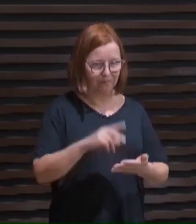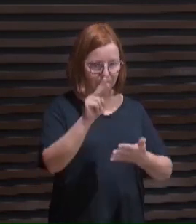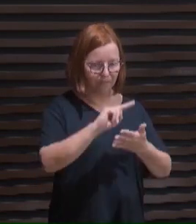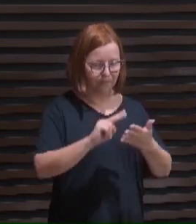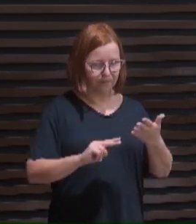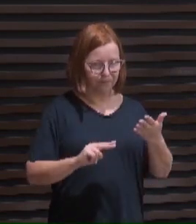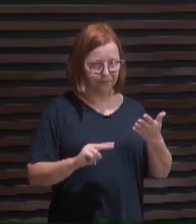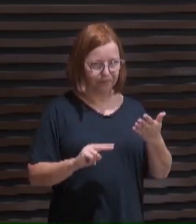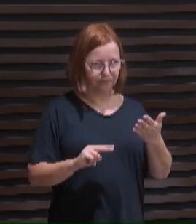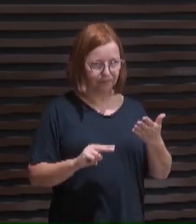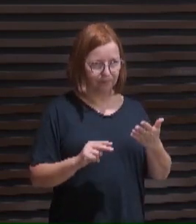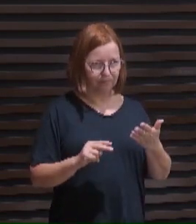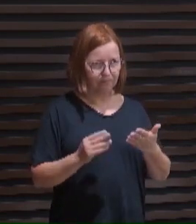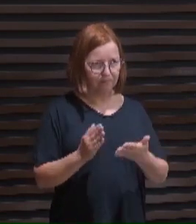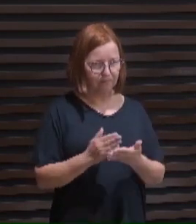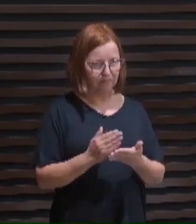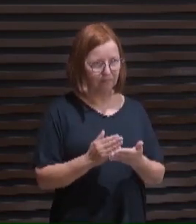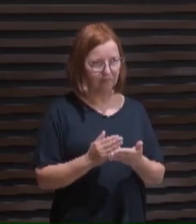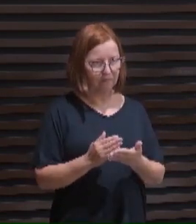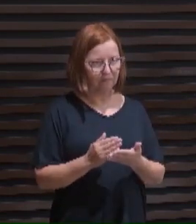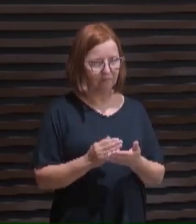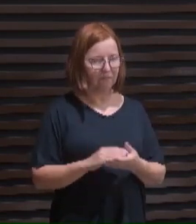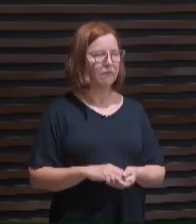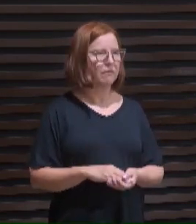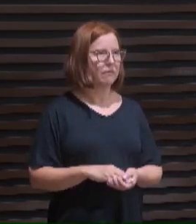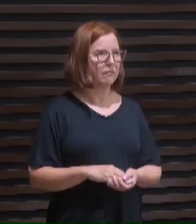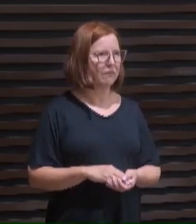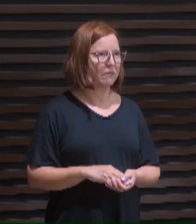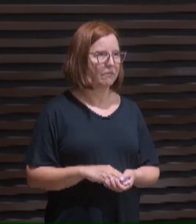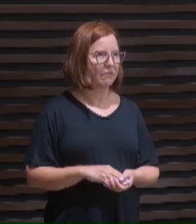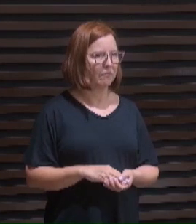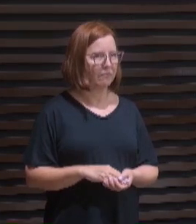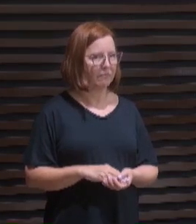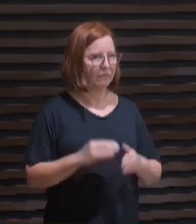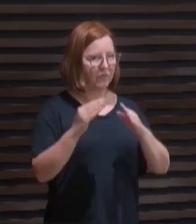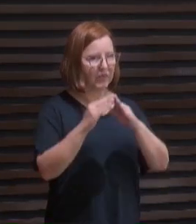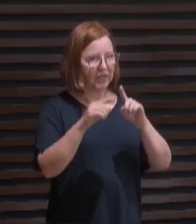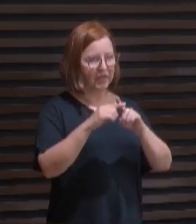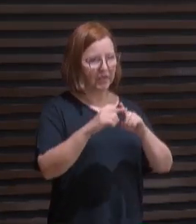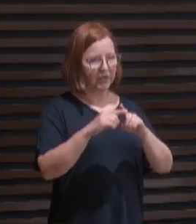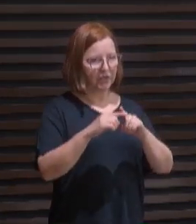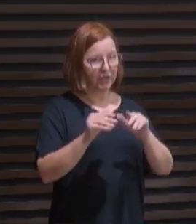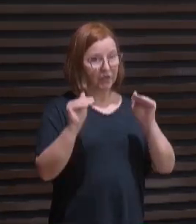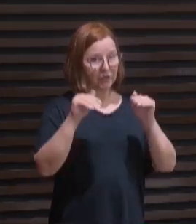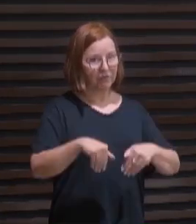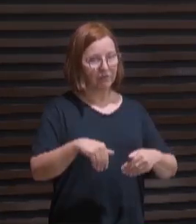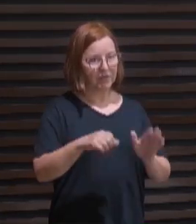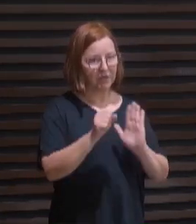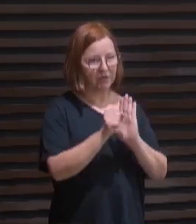no livro A Igreja no Final do Século XX,